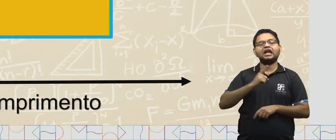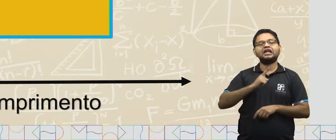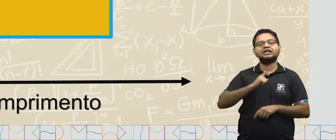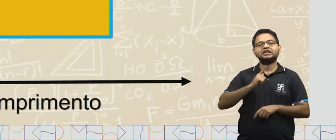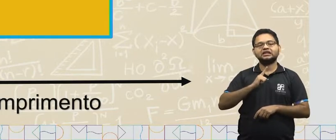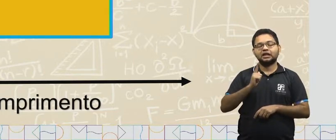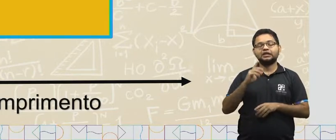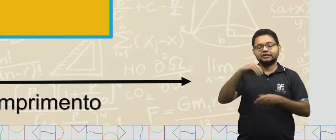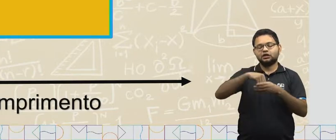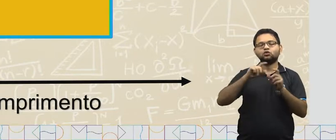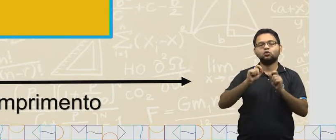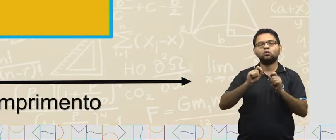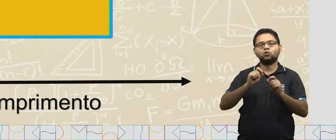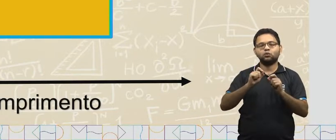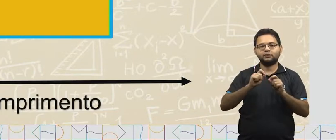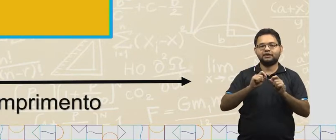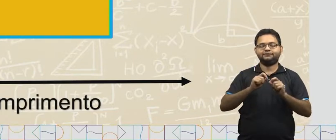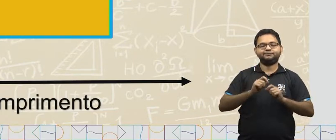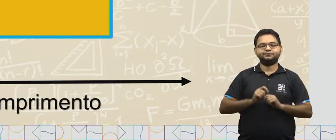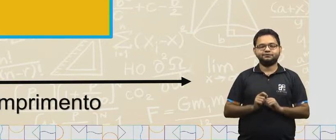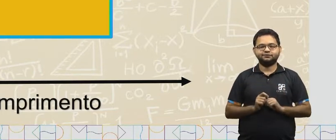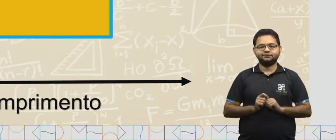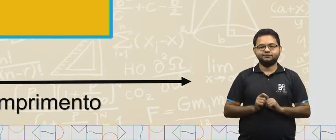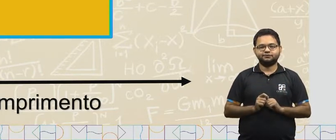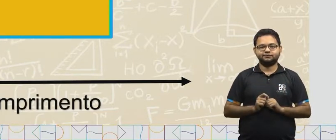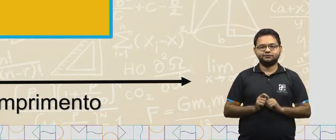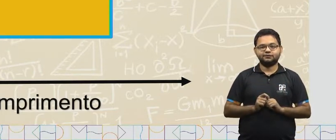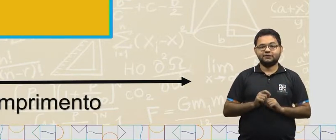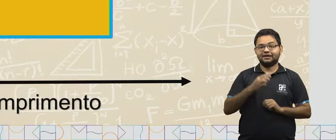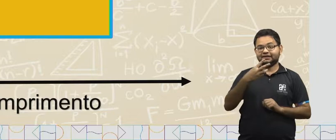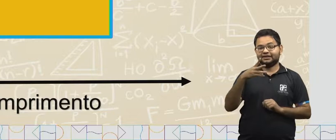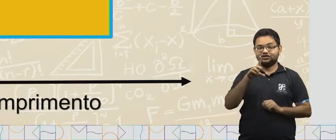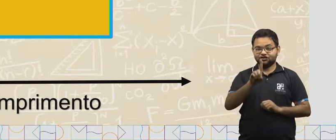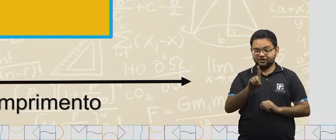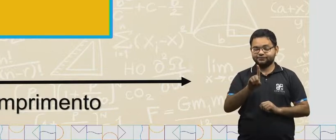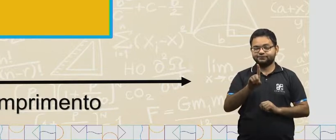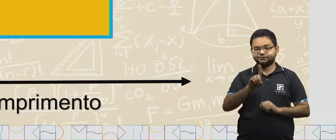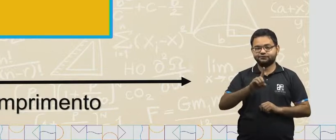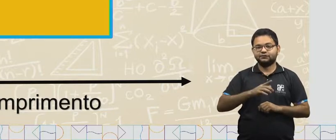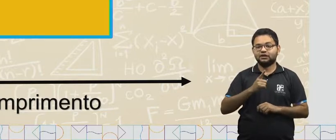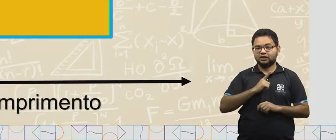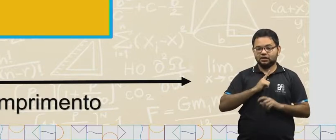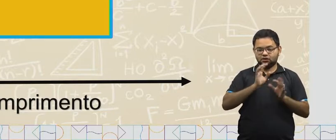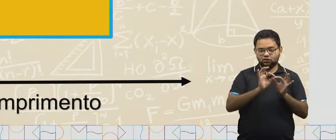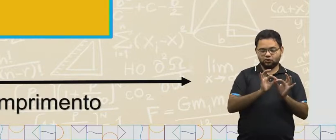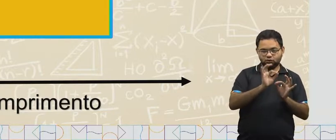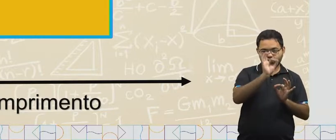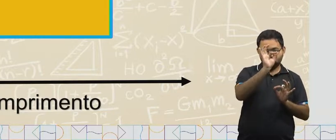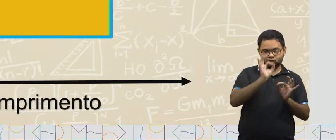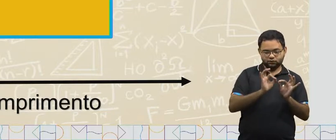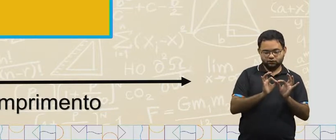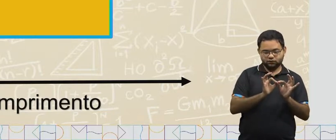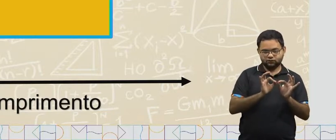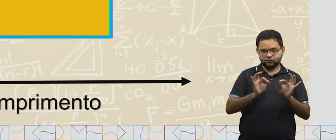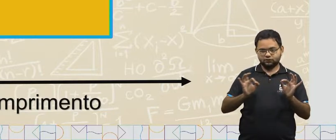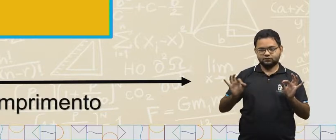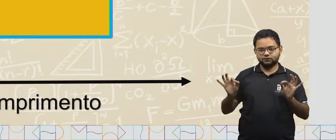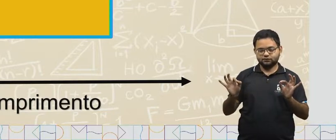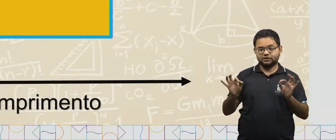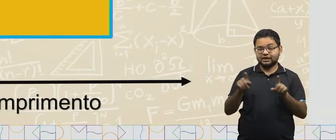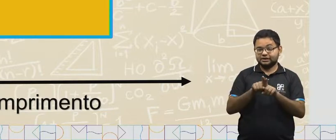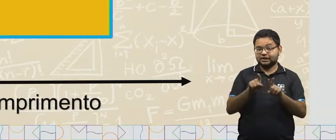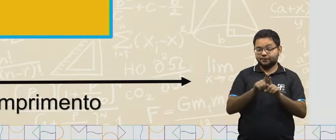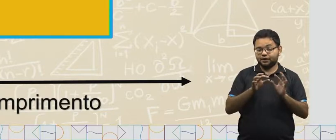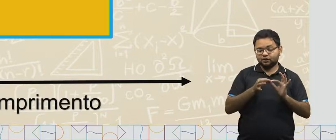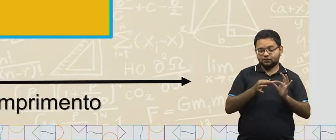sólidos geométricos e possuem 3 dimensões: a largura, o comprimento